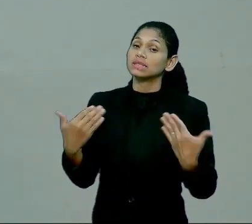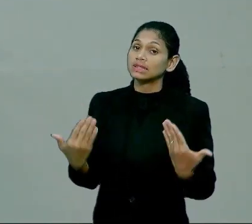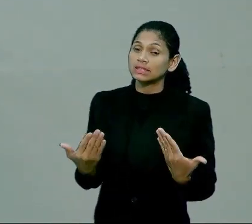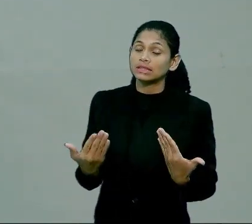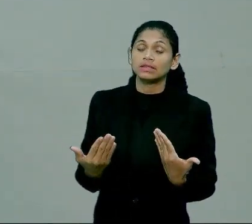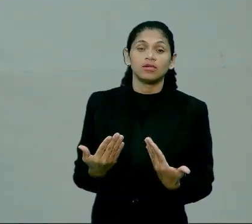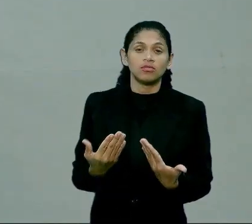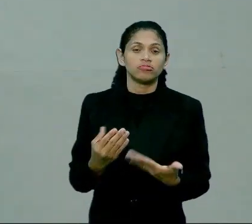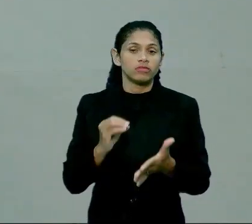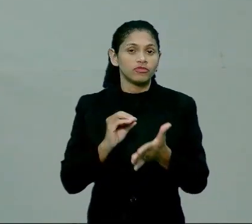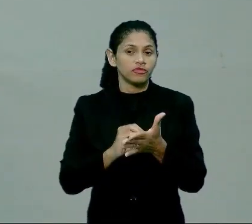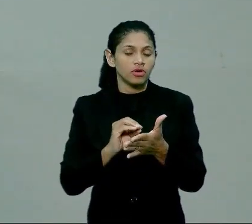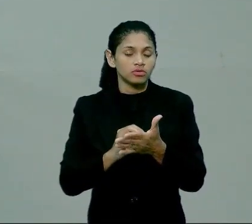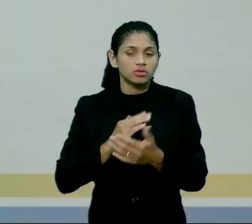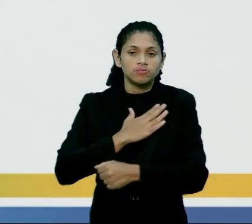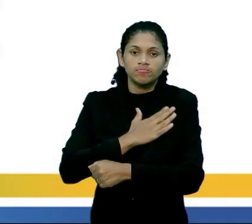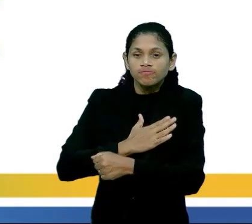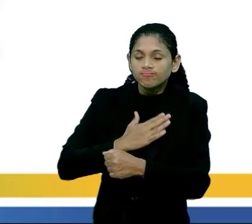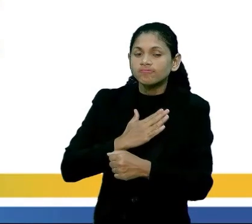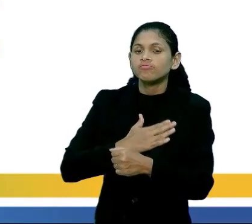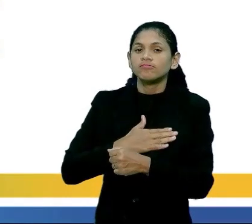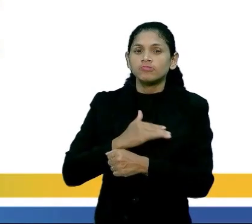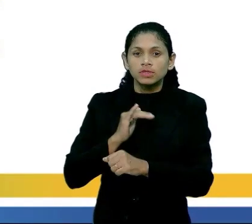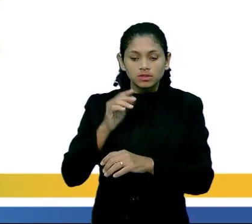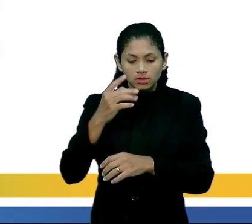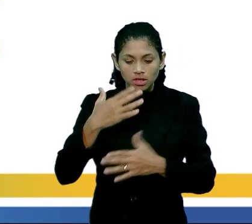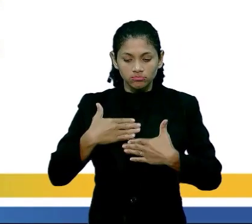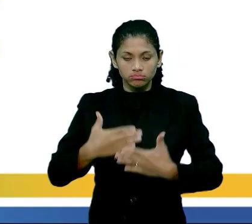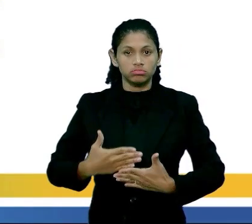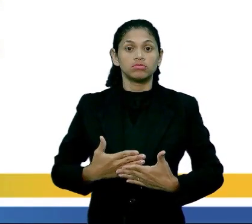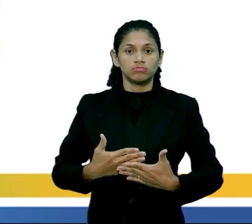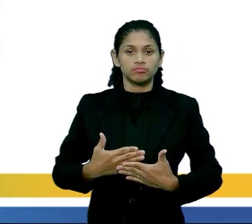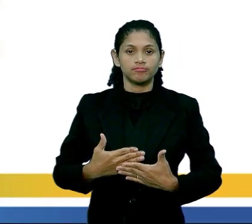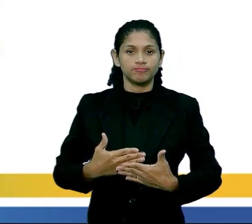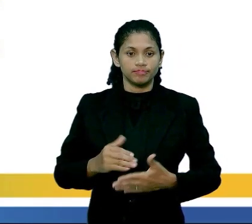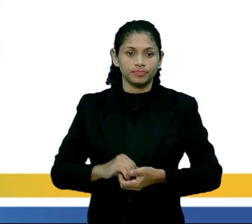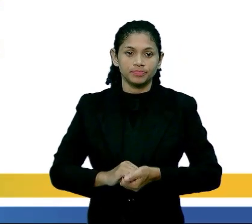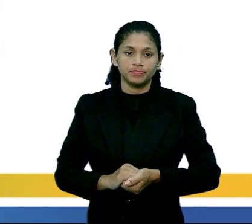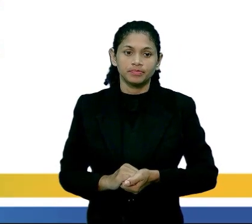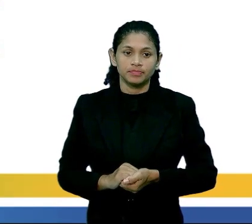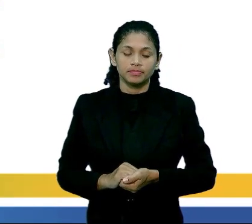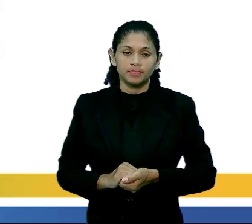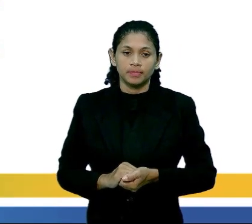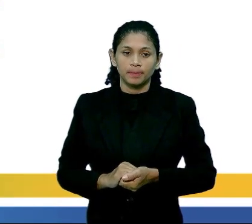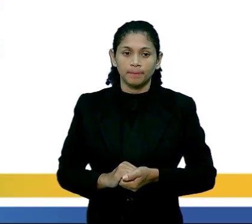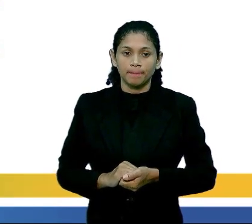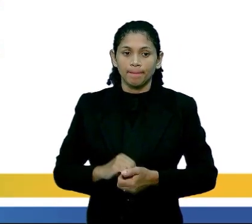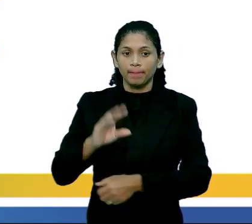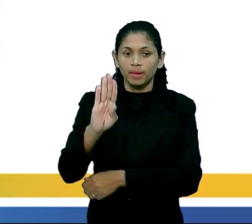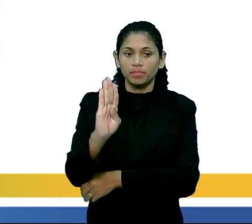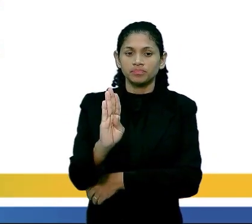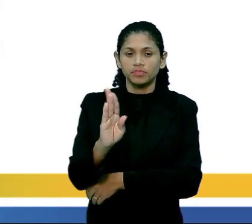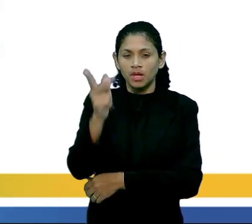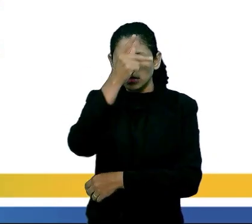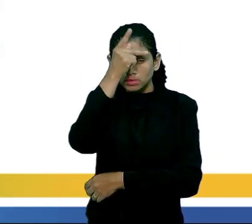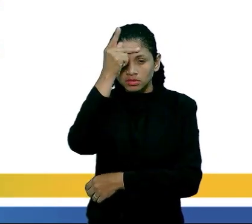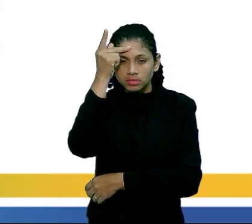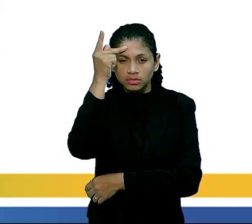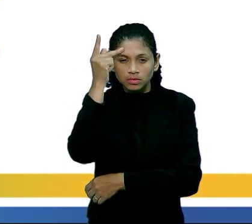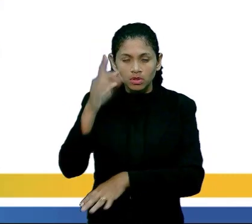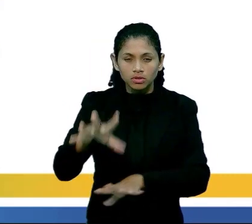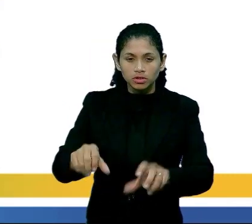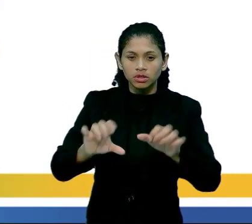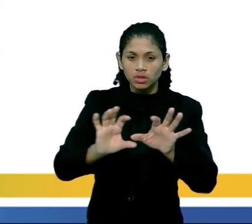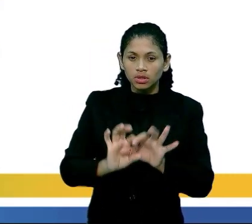mais enraizada. Então, provavelmente a gente já tem um gabarito aqui. Alternativa B. As pessoas adquirem a liberdade para desenvolver